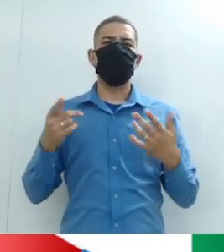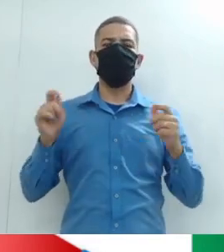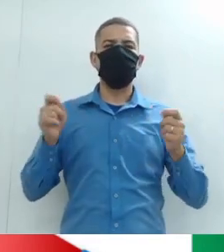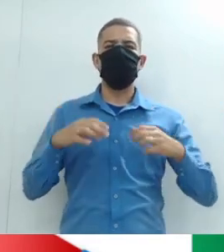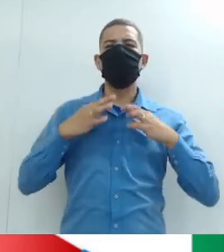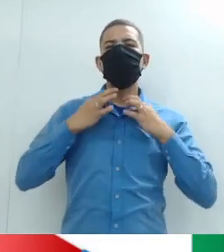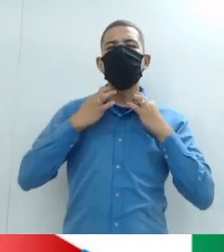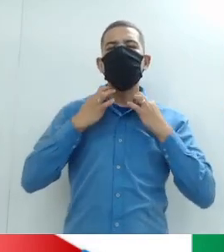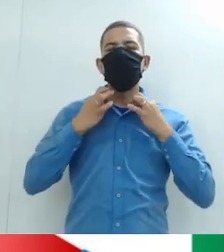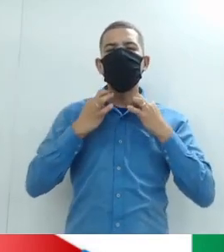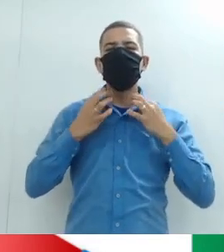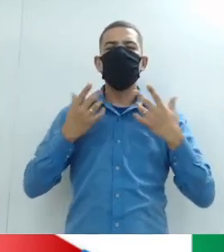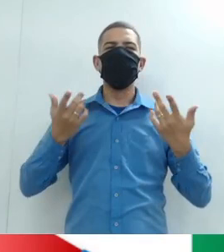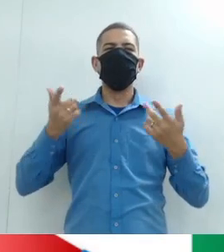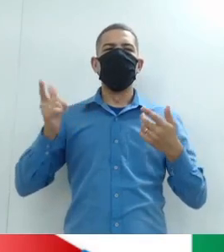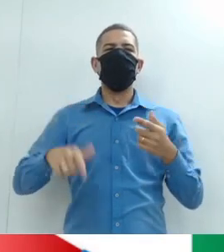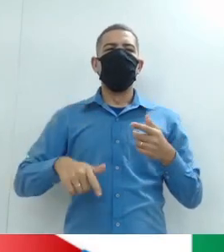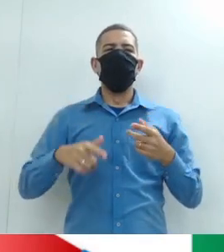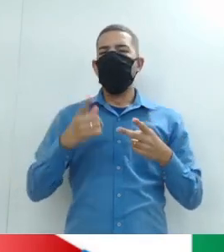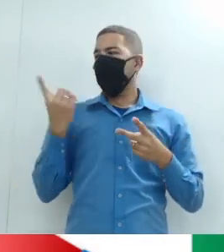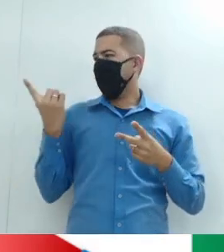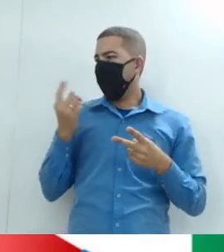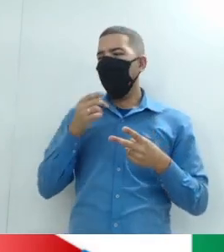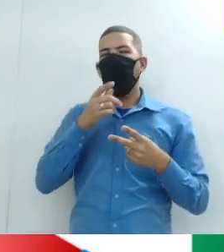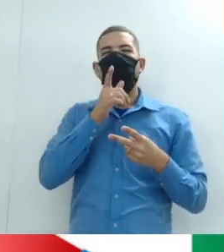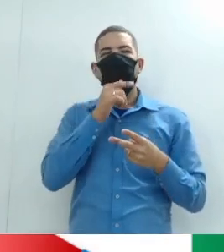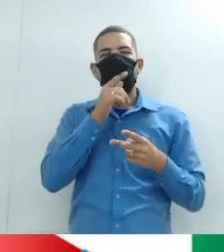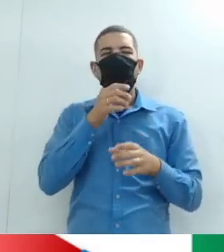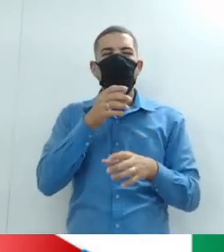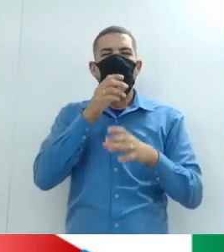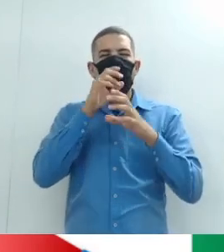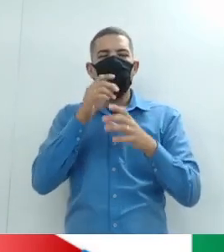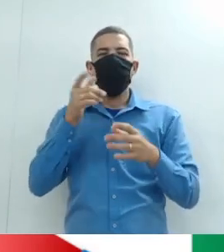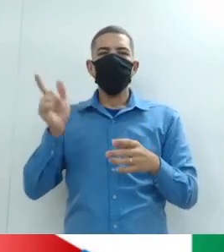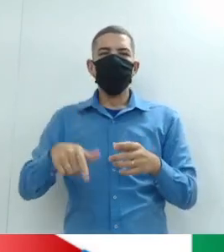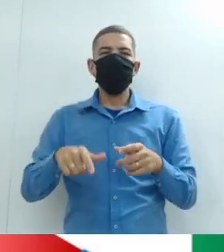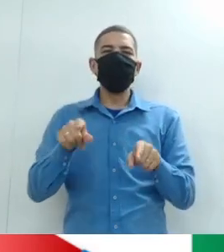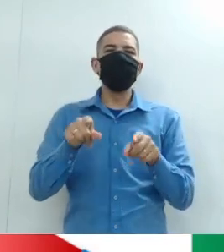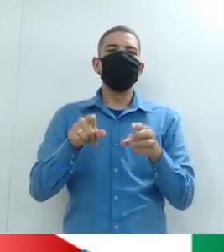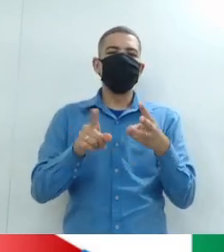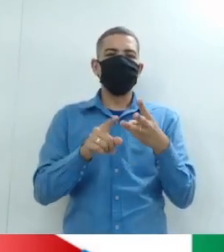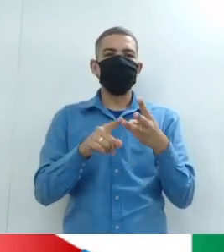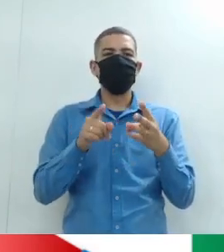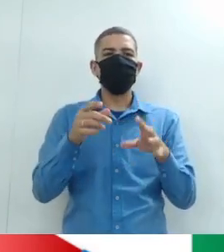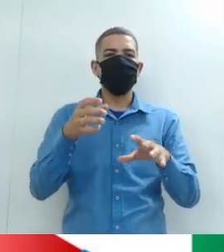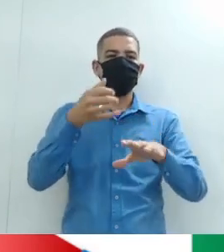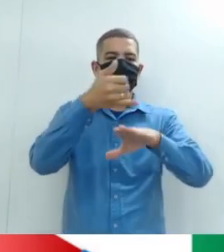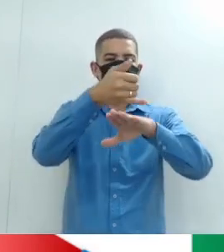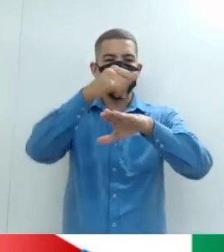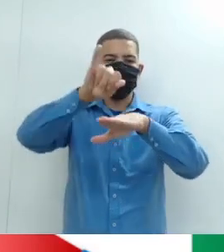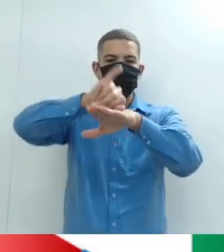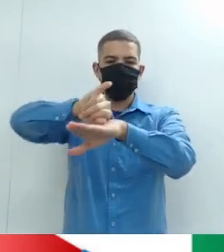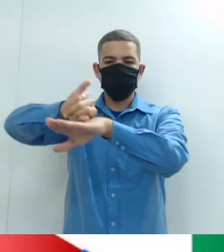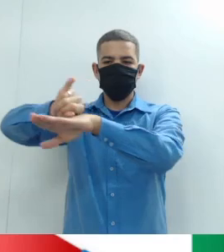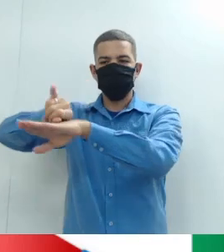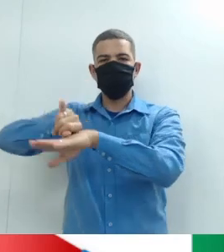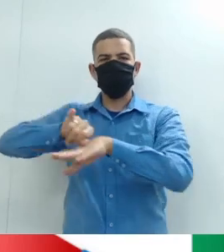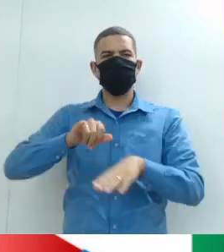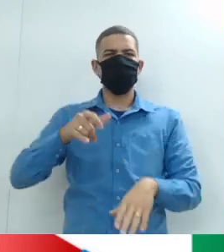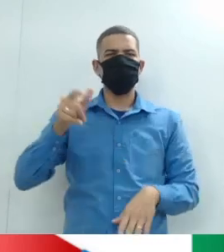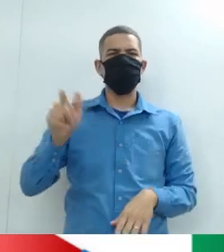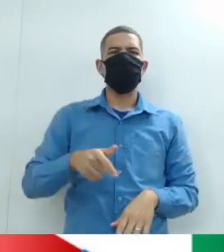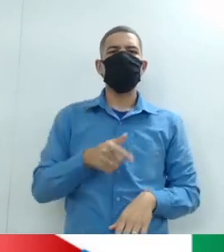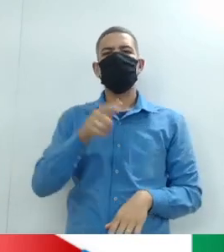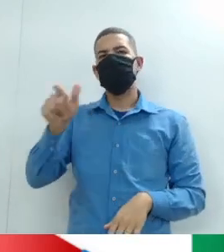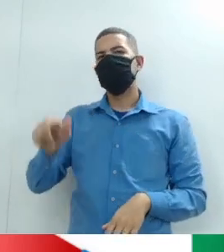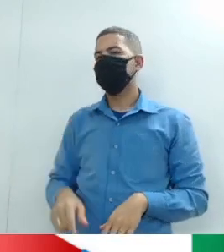camiseta, fazer esses utensílios decorativos ou não, eles eram muito bem utilizados, tá bom? E aí tem